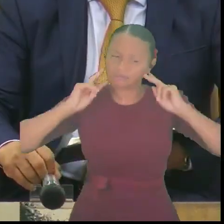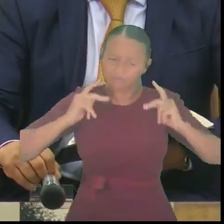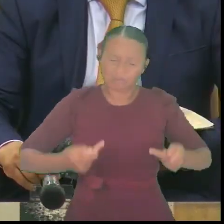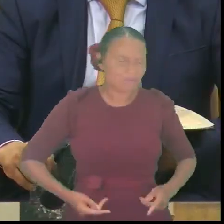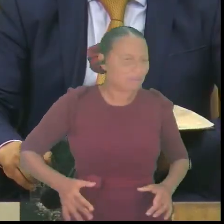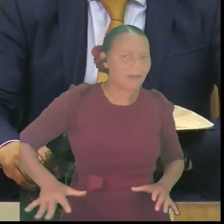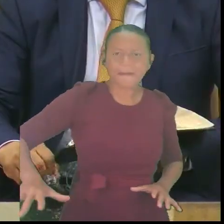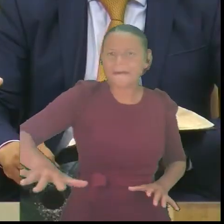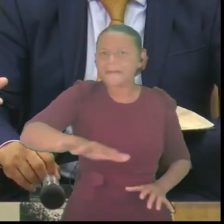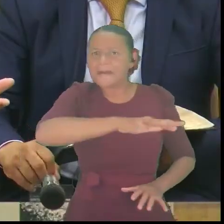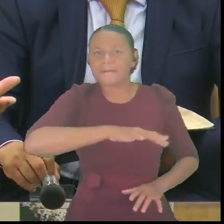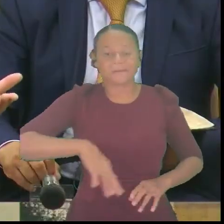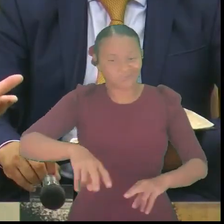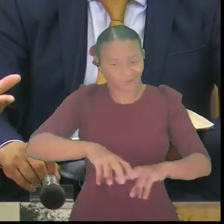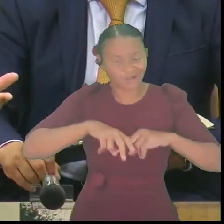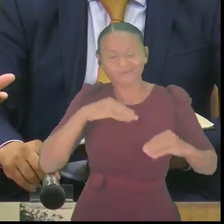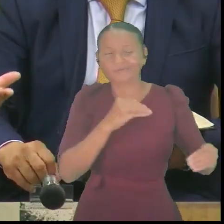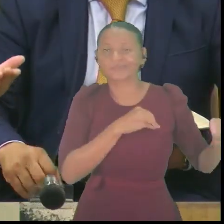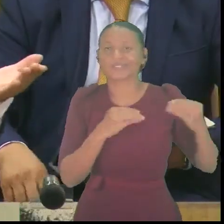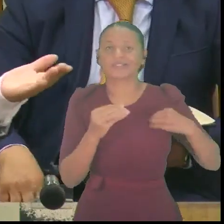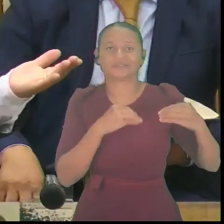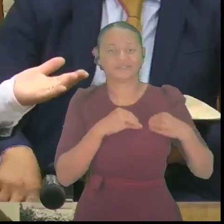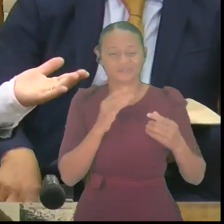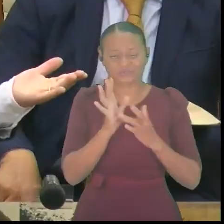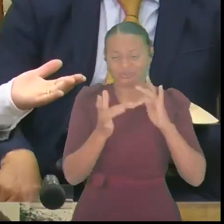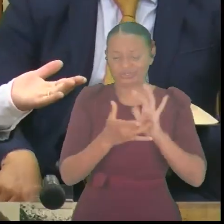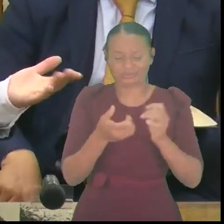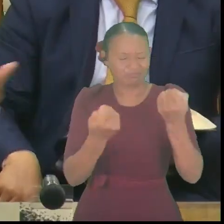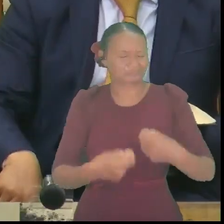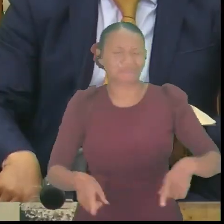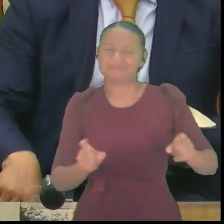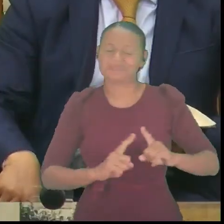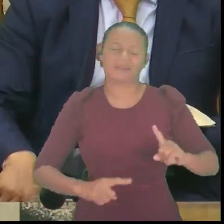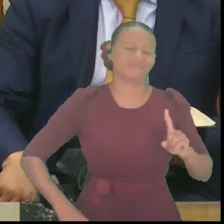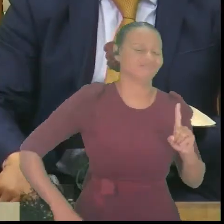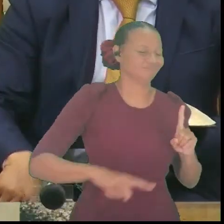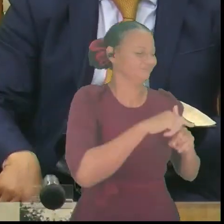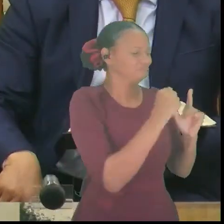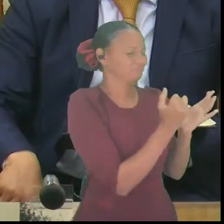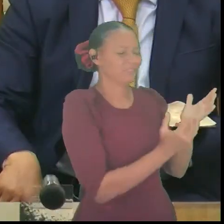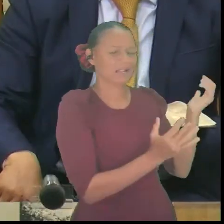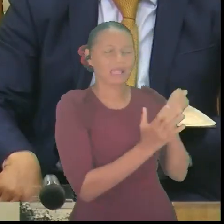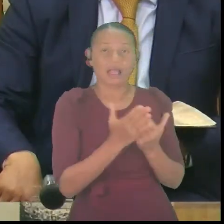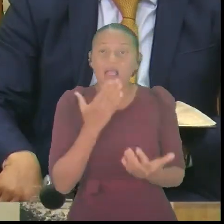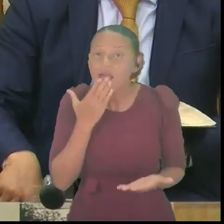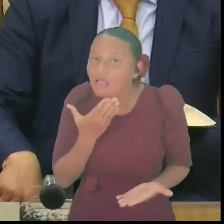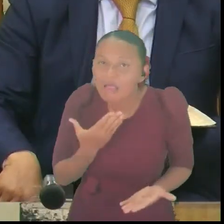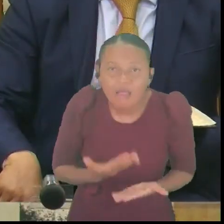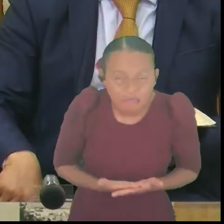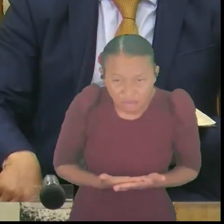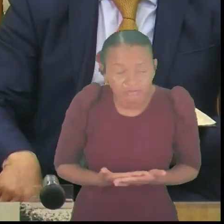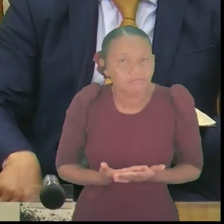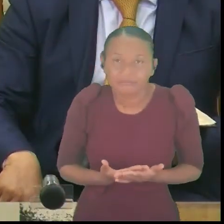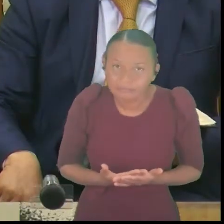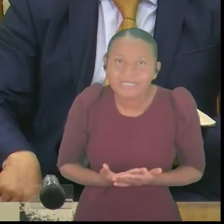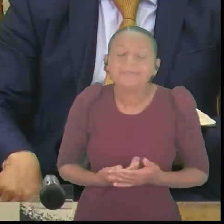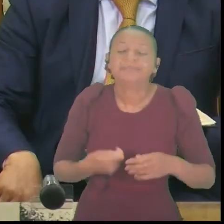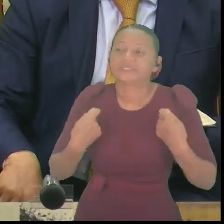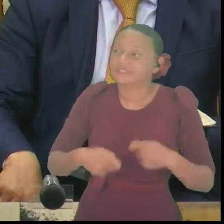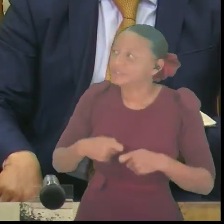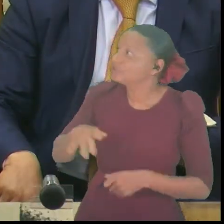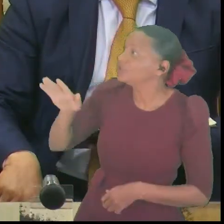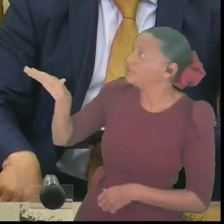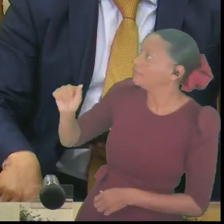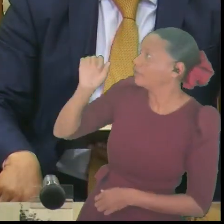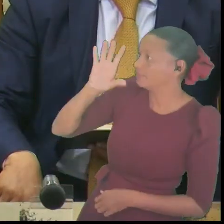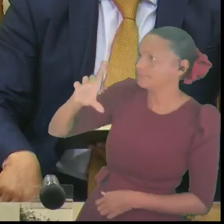fosse por causa dos nossos pecados, Jesus não precisaria ir à cruz. Mas pasmem, nós precisaríamos também chamar Deus,